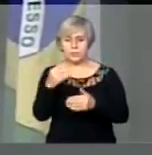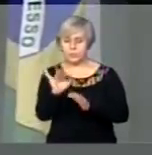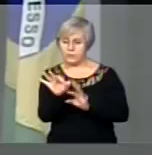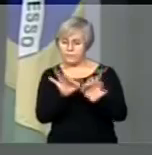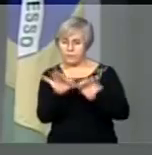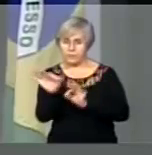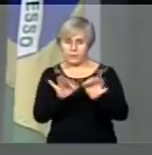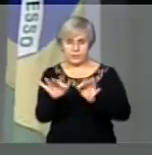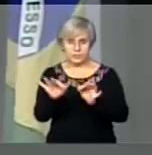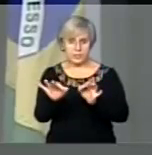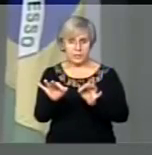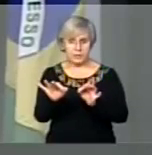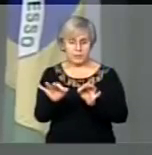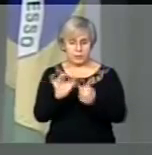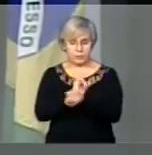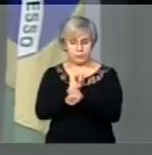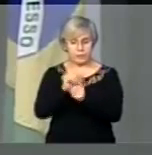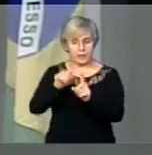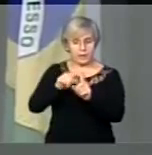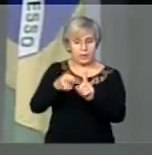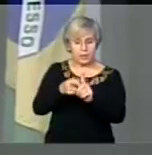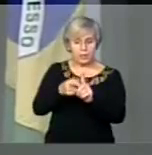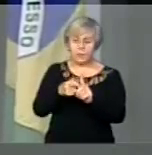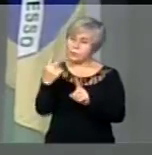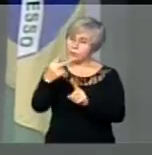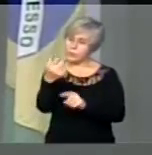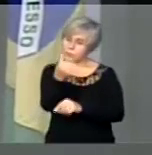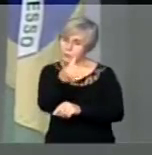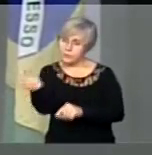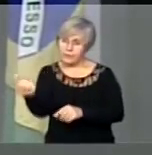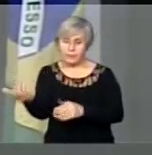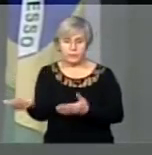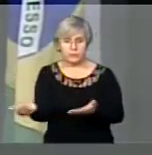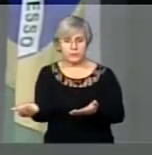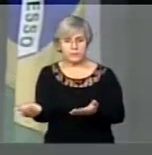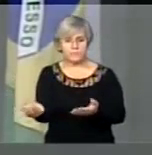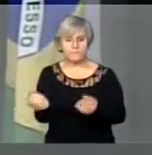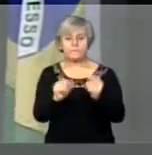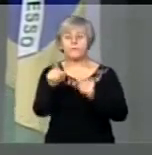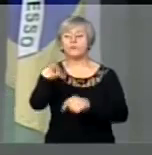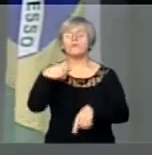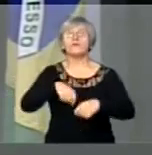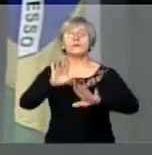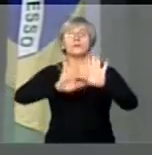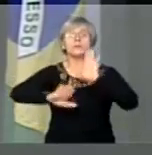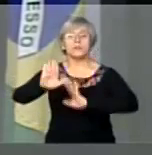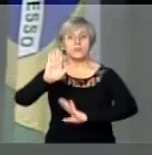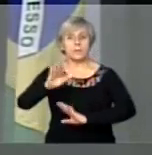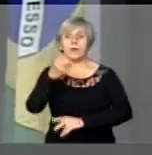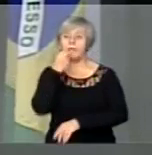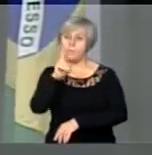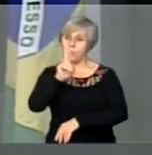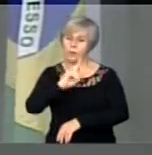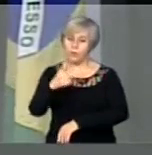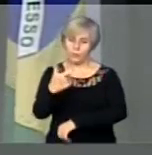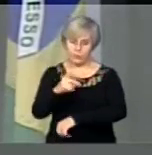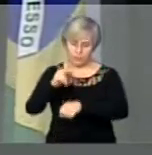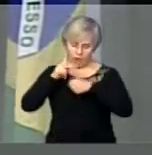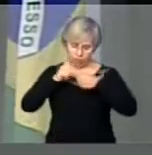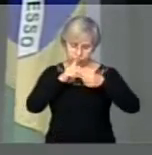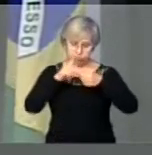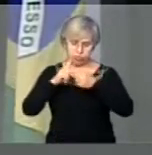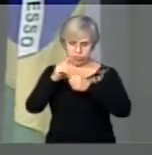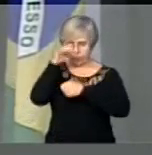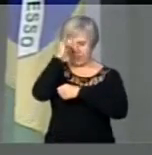para o segundo semestre. Quais são os cuidados? Quando a gente fala que é bom usar repelente, ocorreu